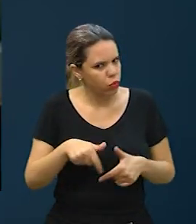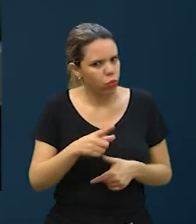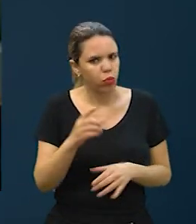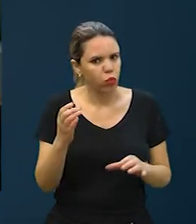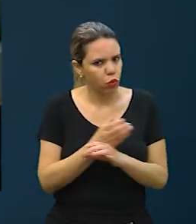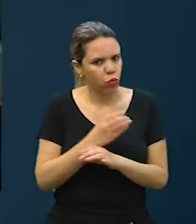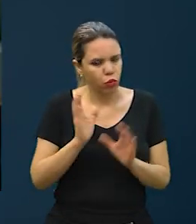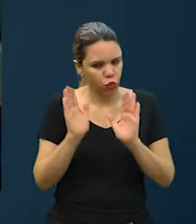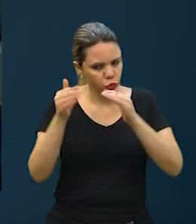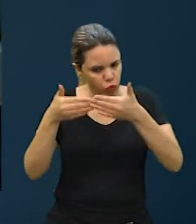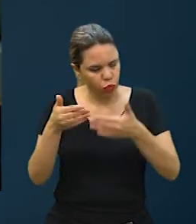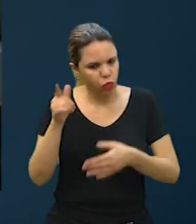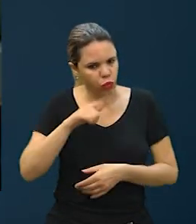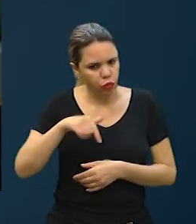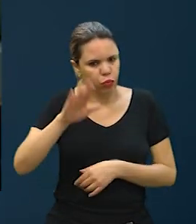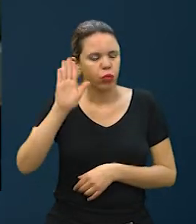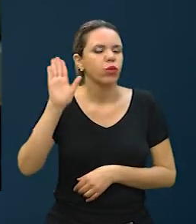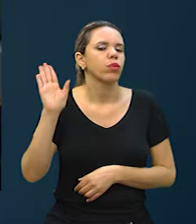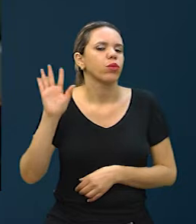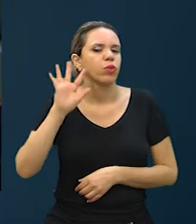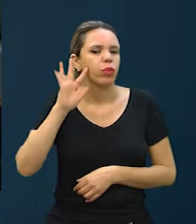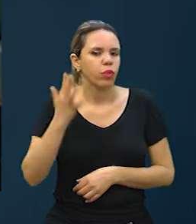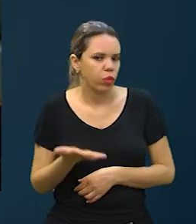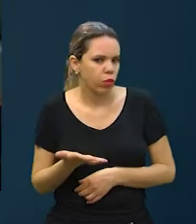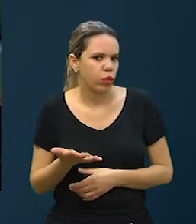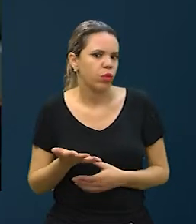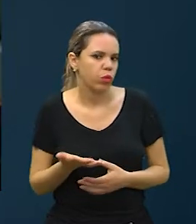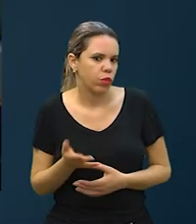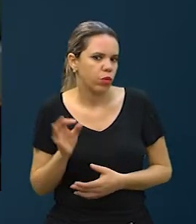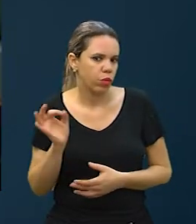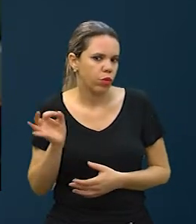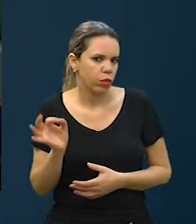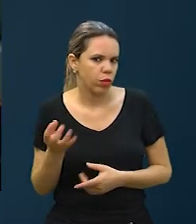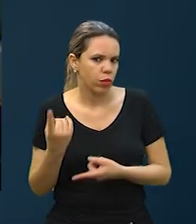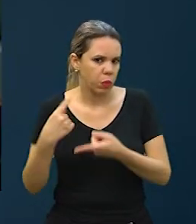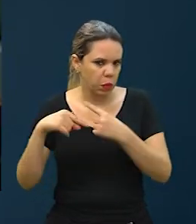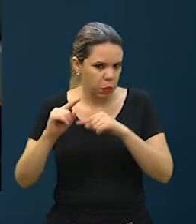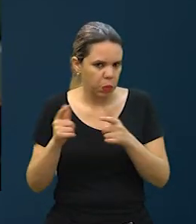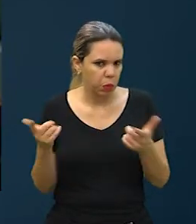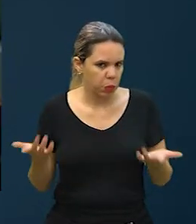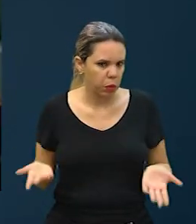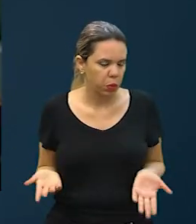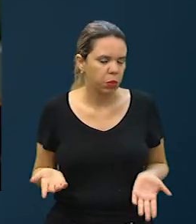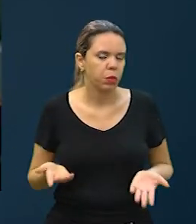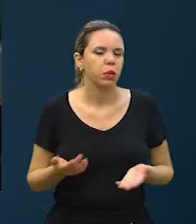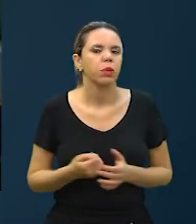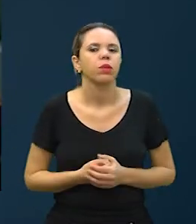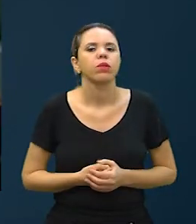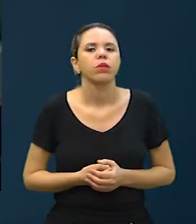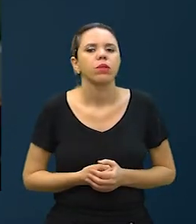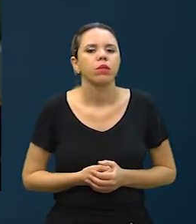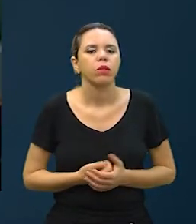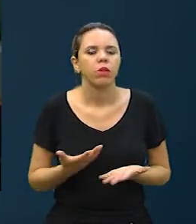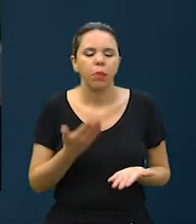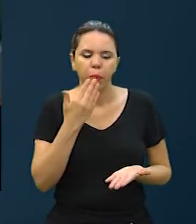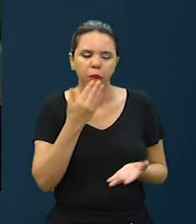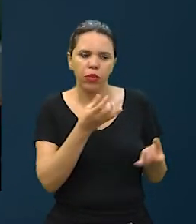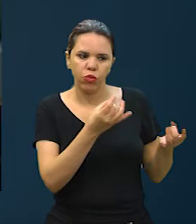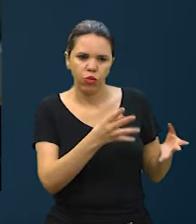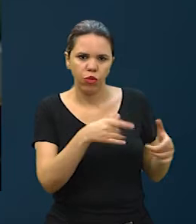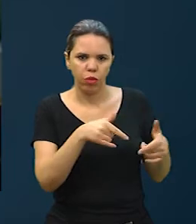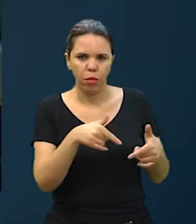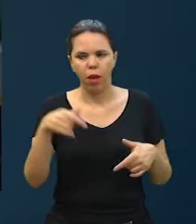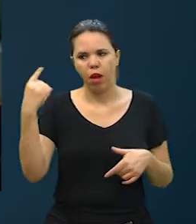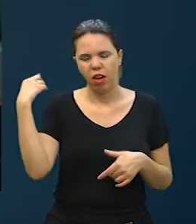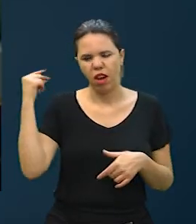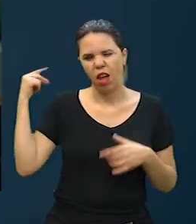dedicasse 100% a ele, a gente teria com certeza um sucesso maior, a gente decidiu pedir demissão